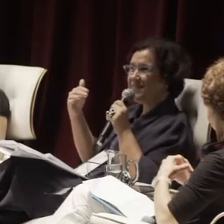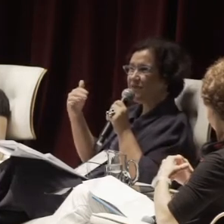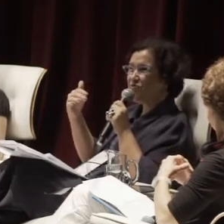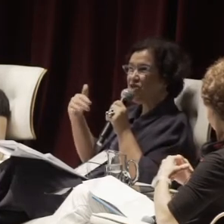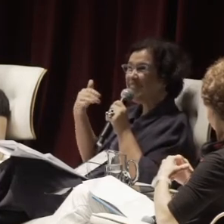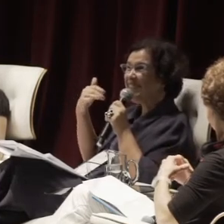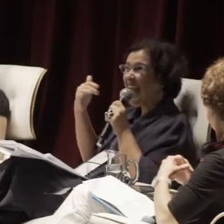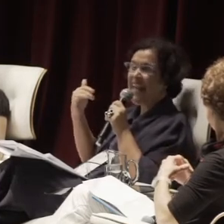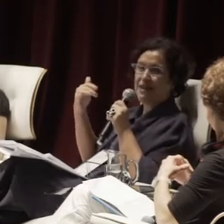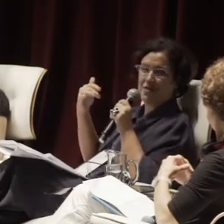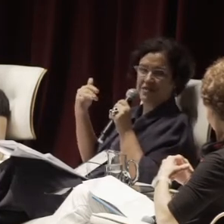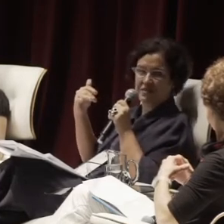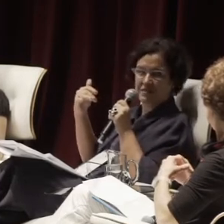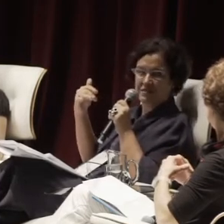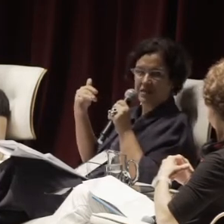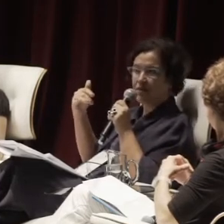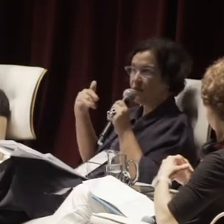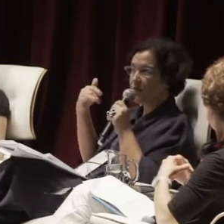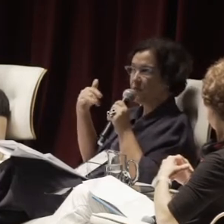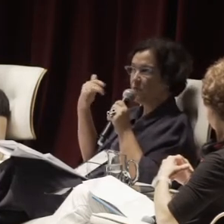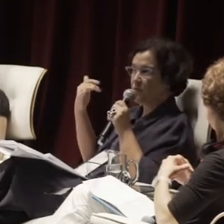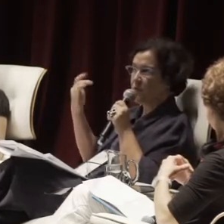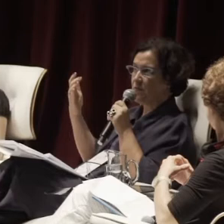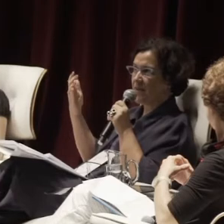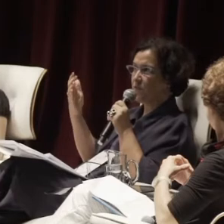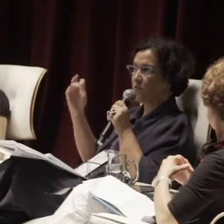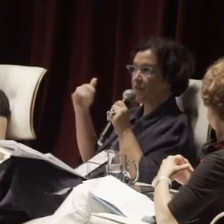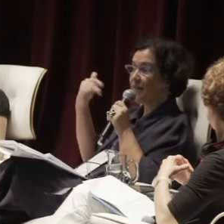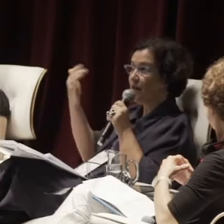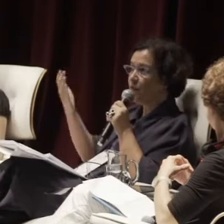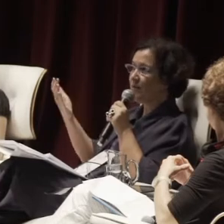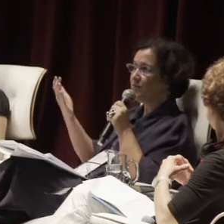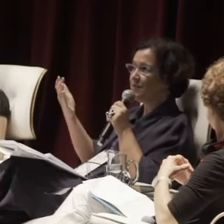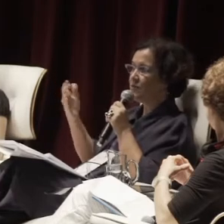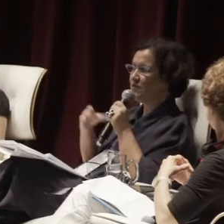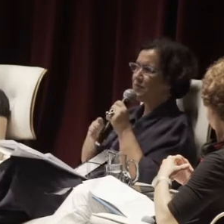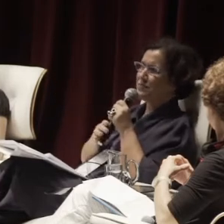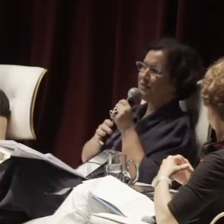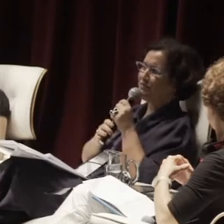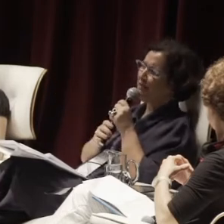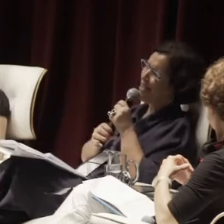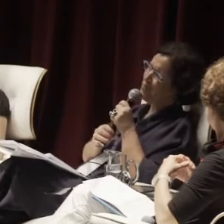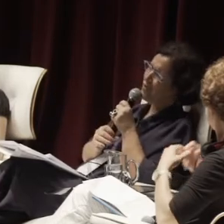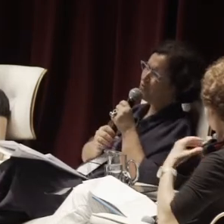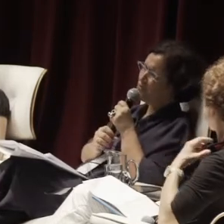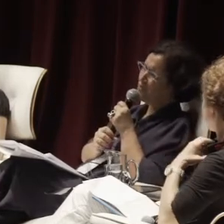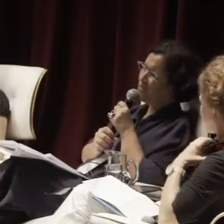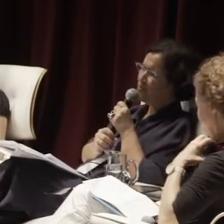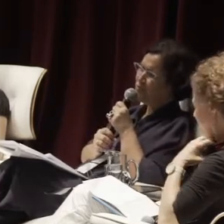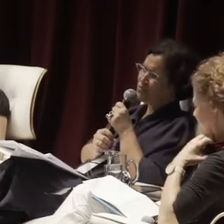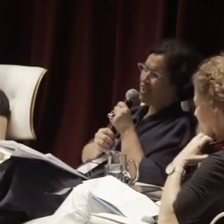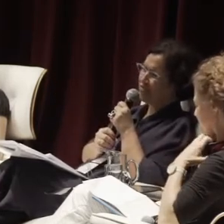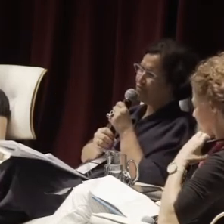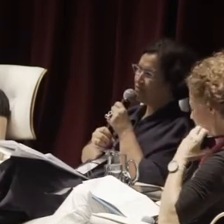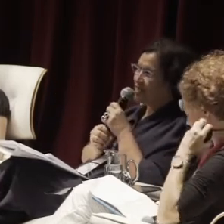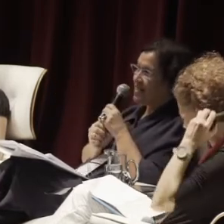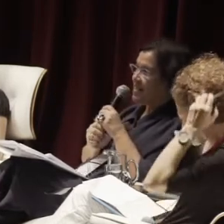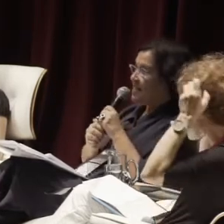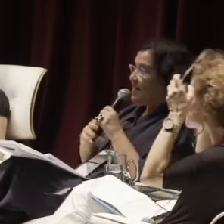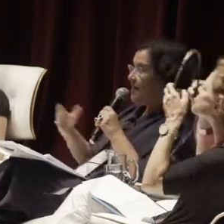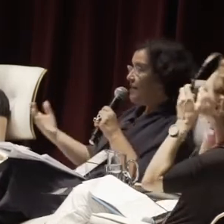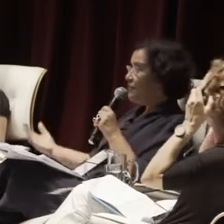reuniões de pais eram chatérrimas. Eu lembro que meu primeiro marido ia comigo nas reuniões, depois ele falou, ai, posso não ir? É muito